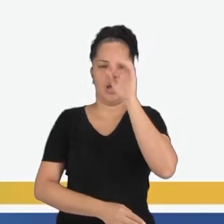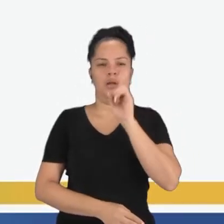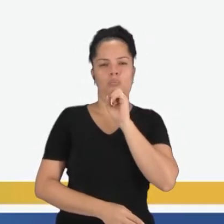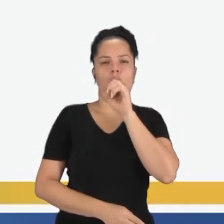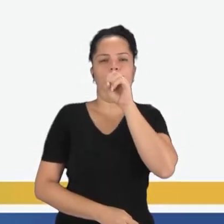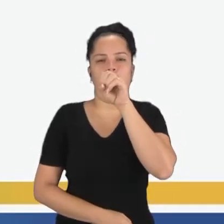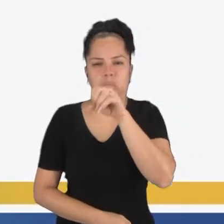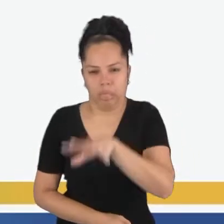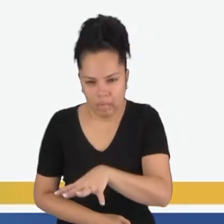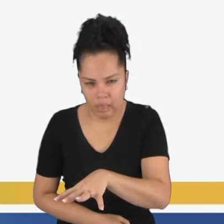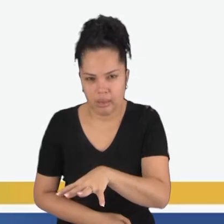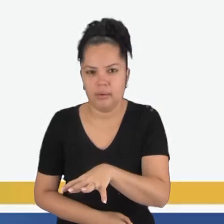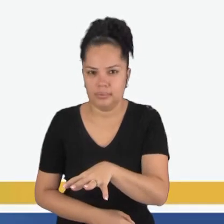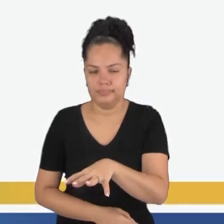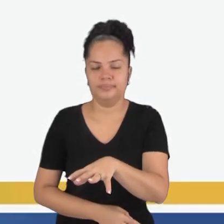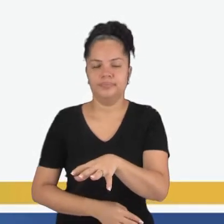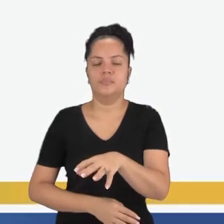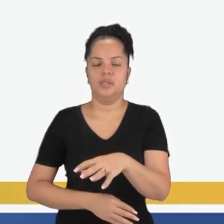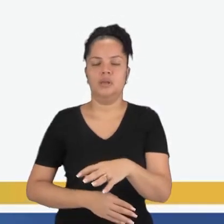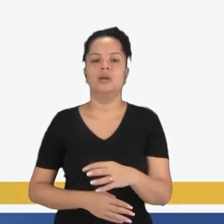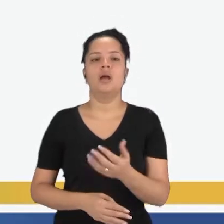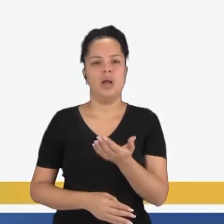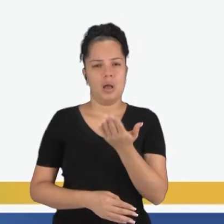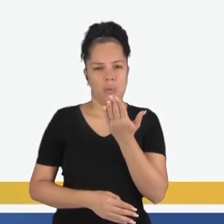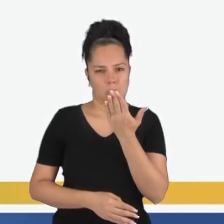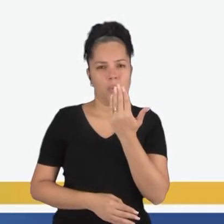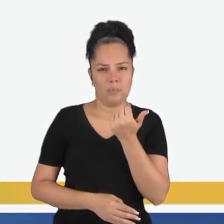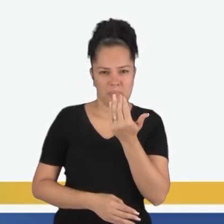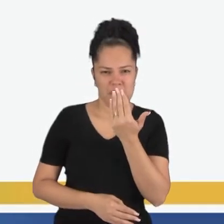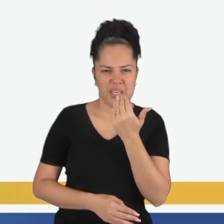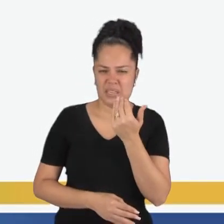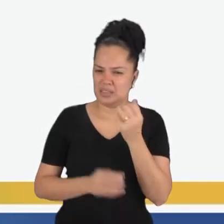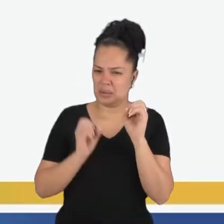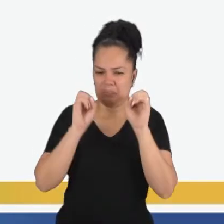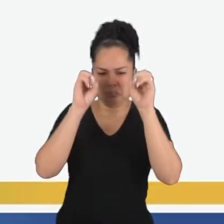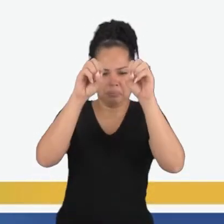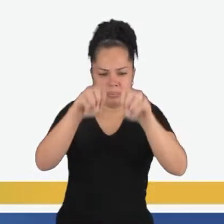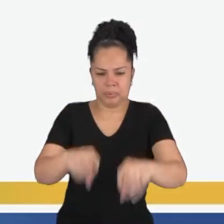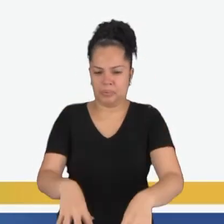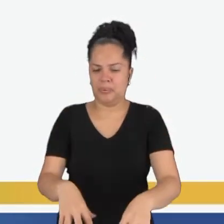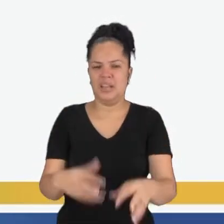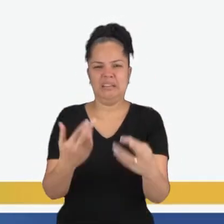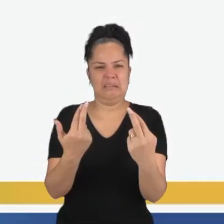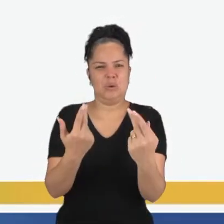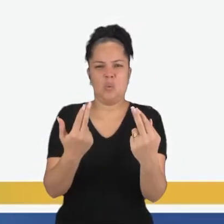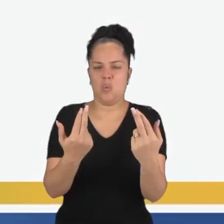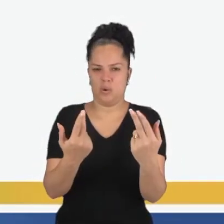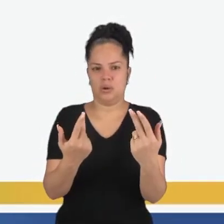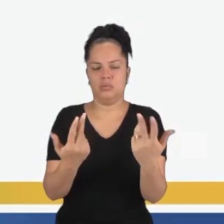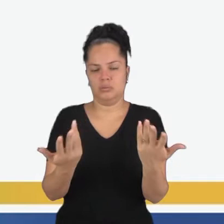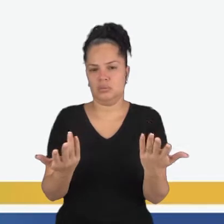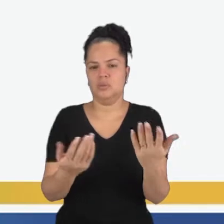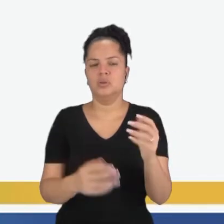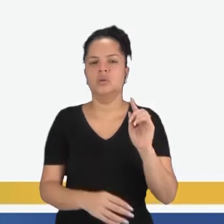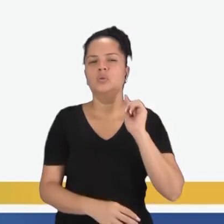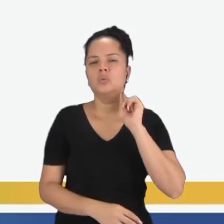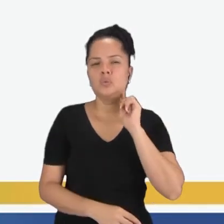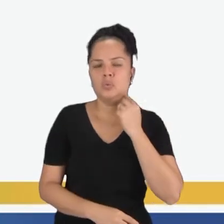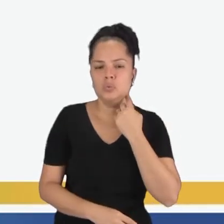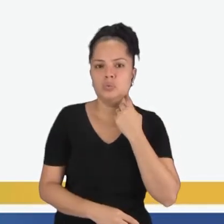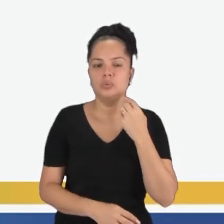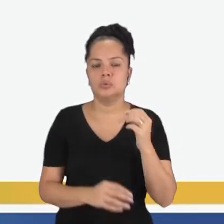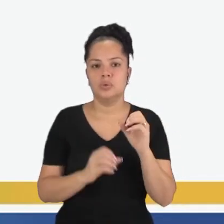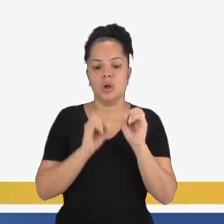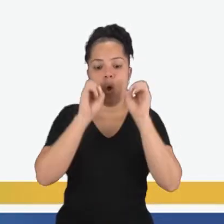no mesmo local. Os alimentos simplesmente eram jogados nos compartimentos uma ou duas vezes